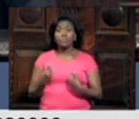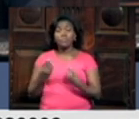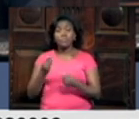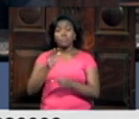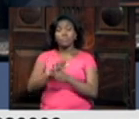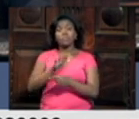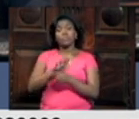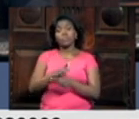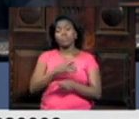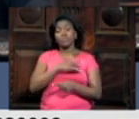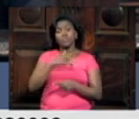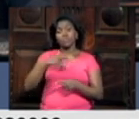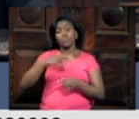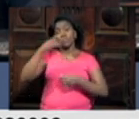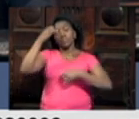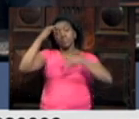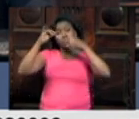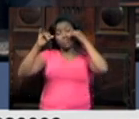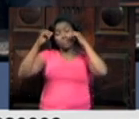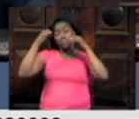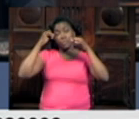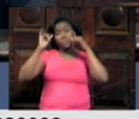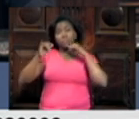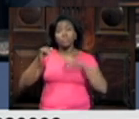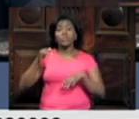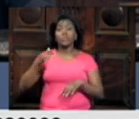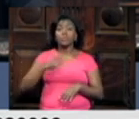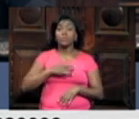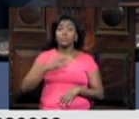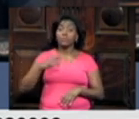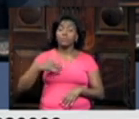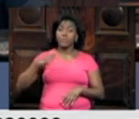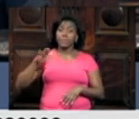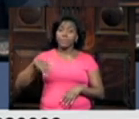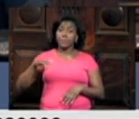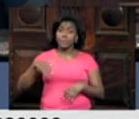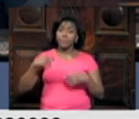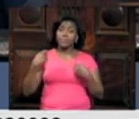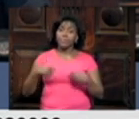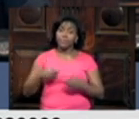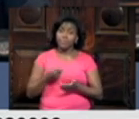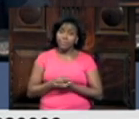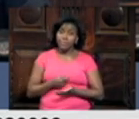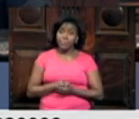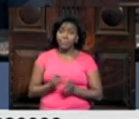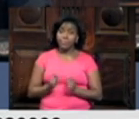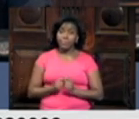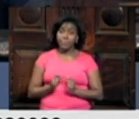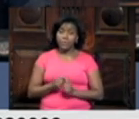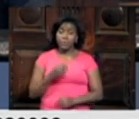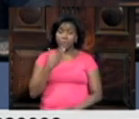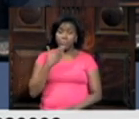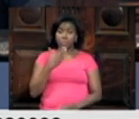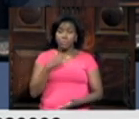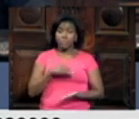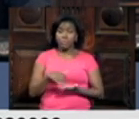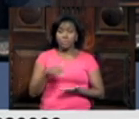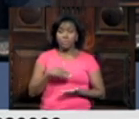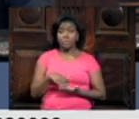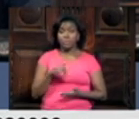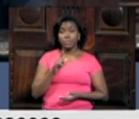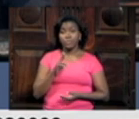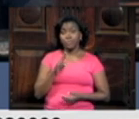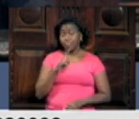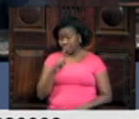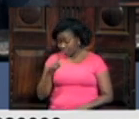cultura, lazer, arte, música e dança, que é a saúde mais barata que tem que ser feita. Pedi ao meu secretário, Luiz Antônio Teixeira